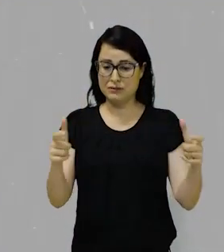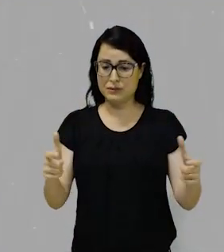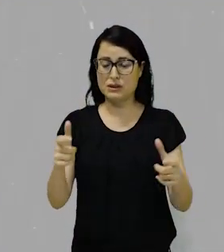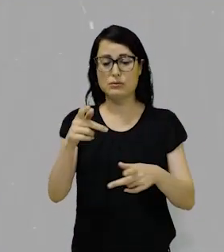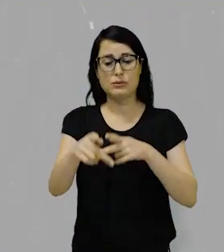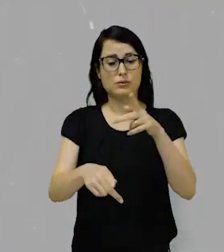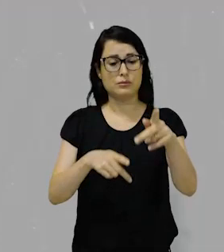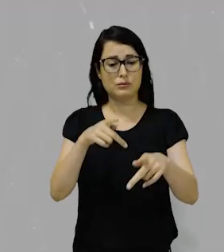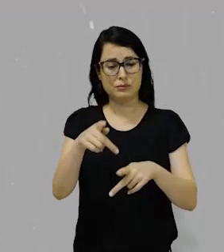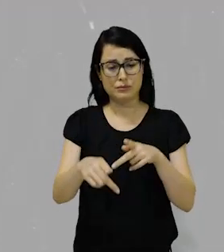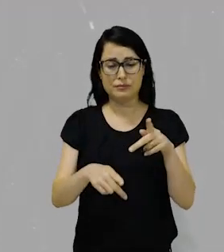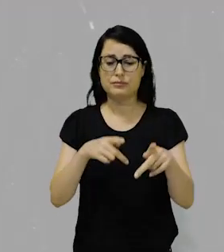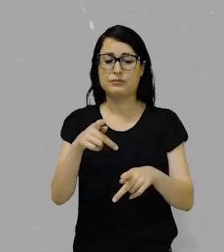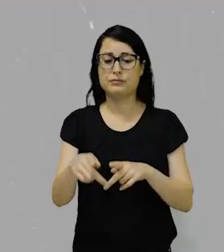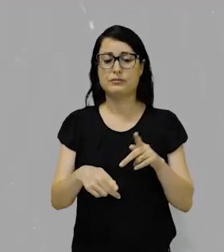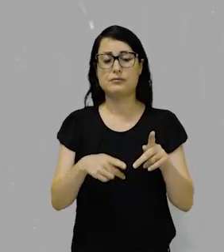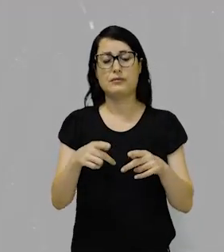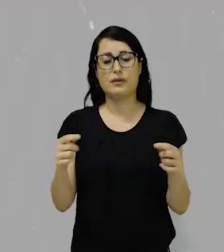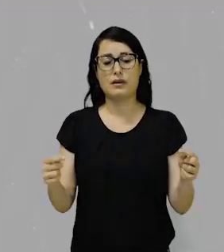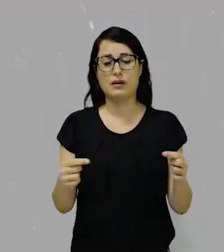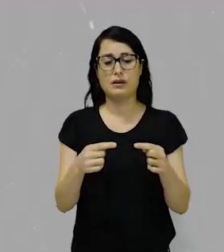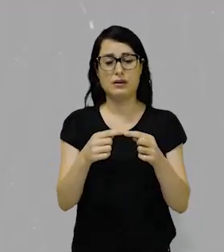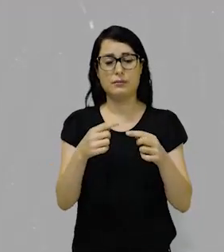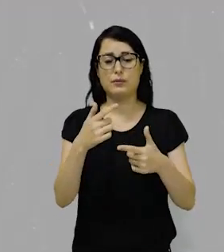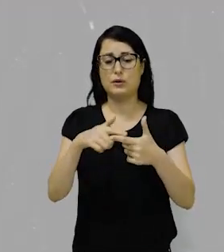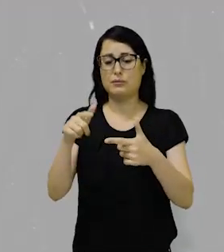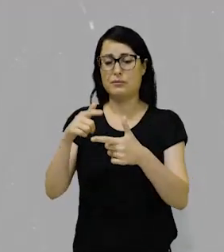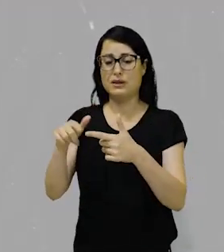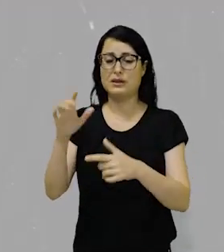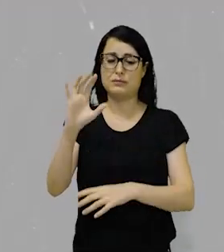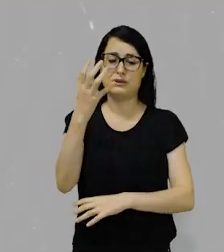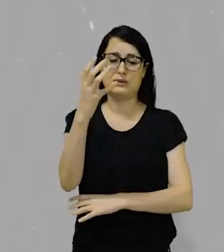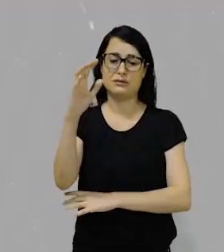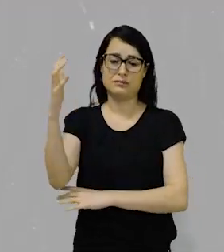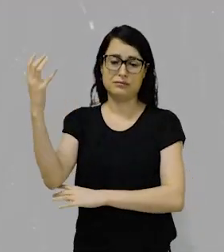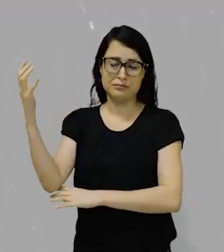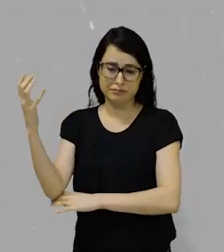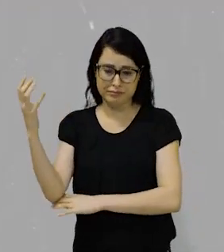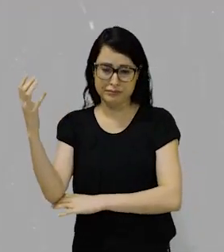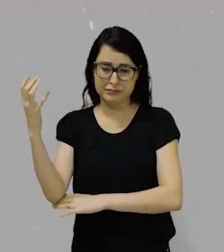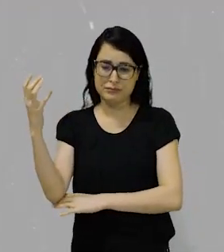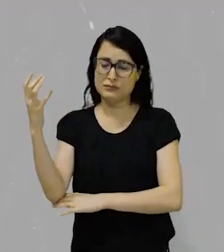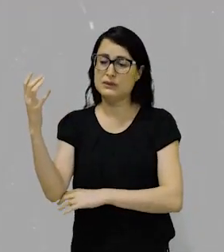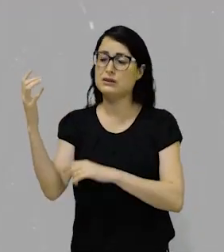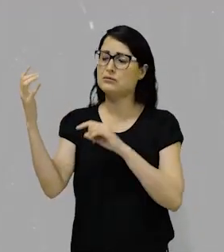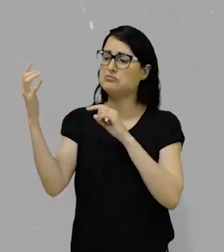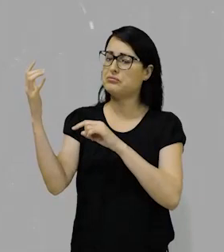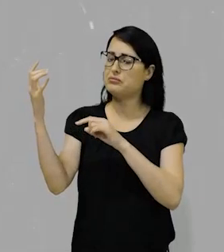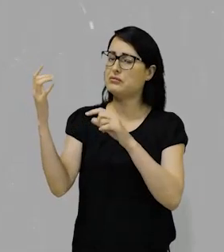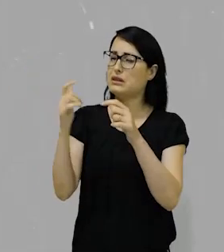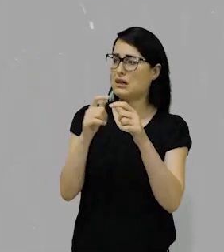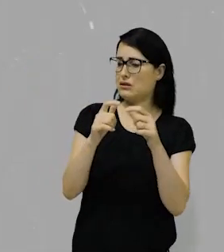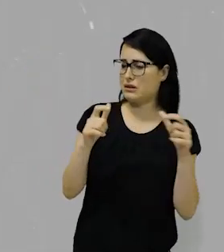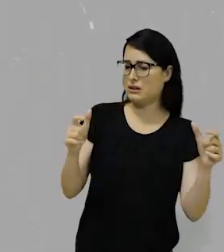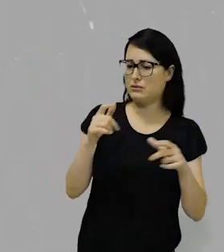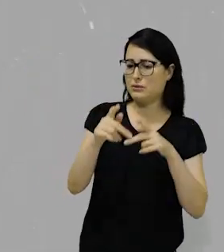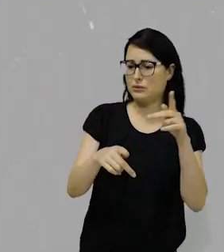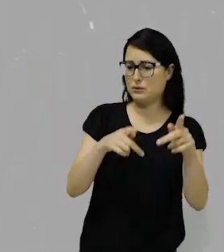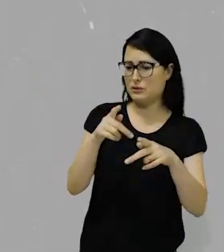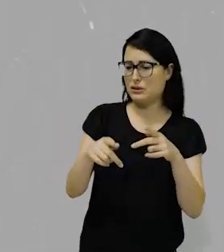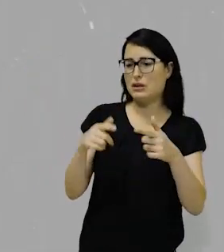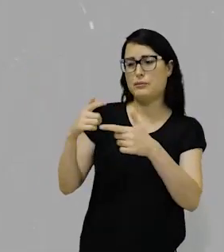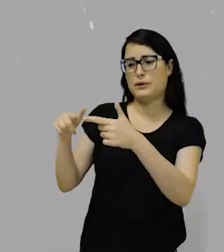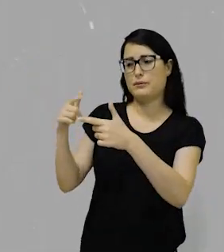populacional, atribuindo o aumento dos problemas ambientais ao crescimento populacional. Defenderam esse controle